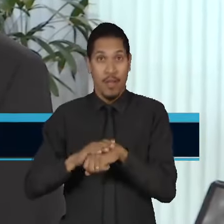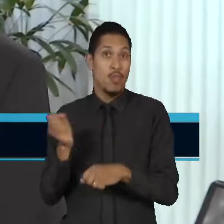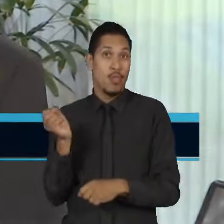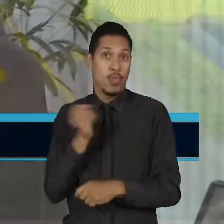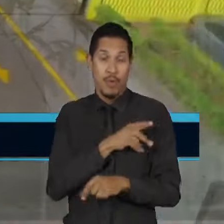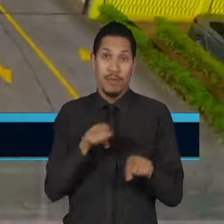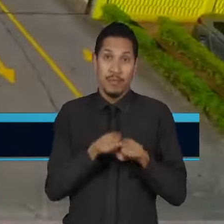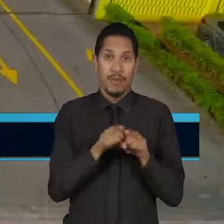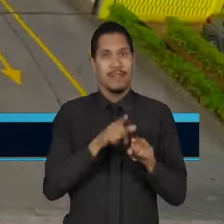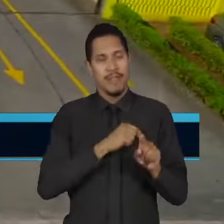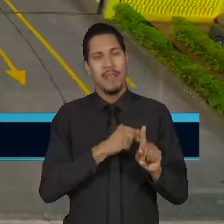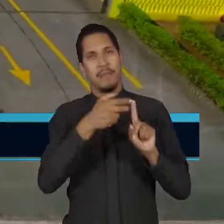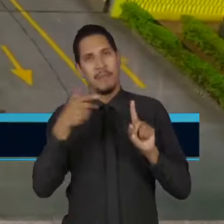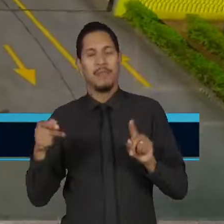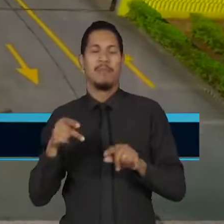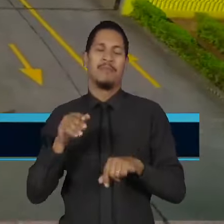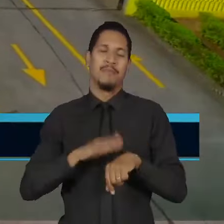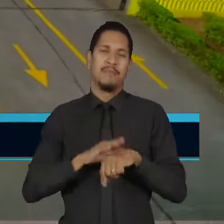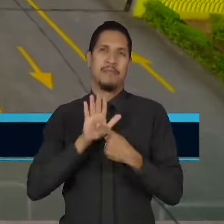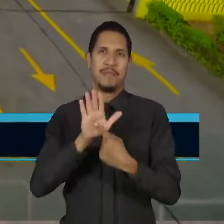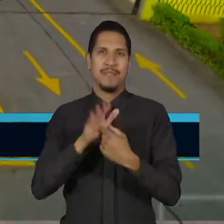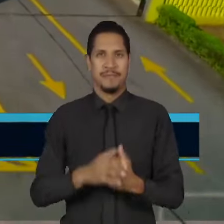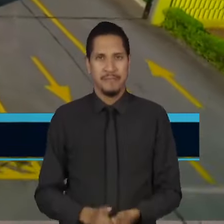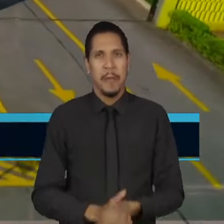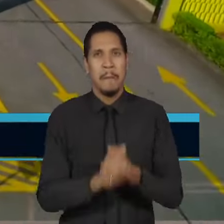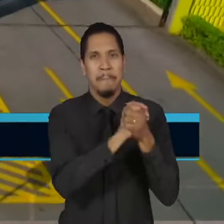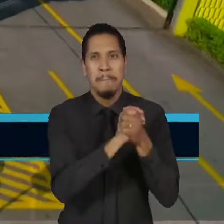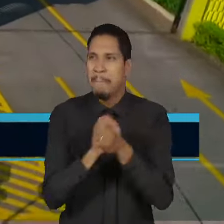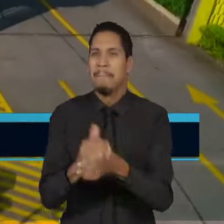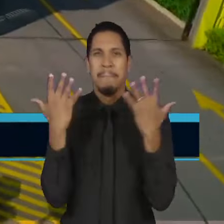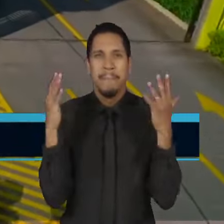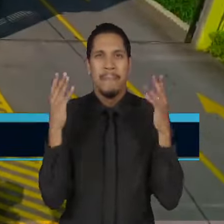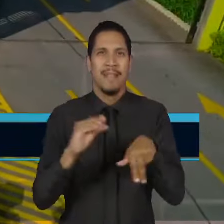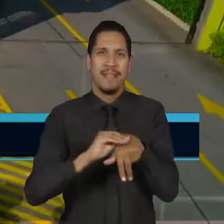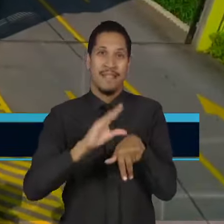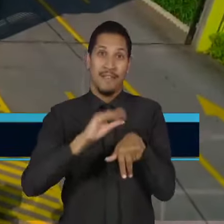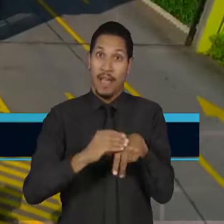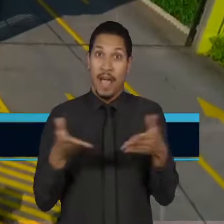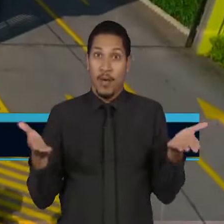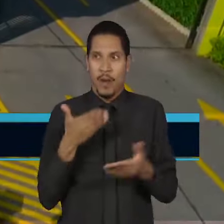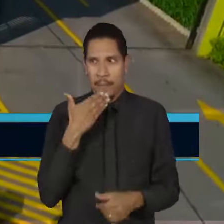séries, novos produtos. Parabéns, TV Cultura! O melhor é agora!